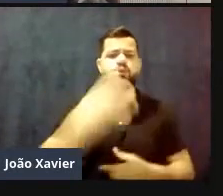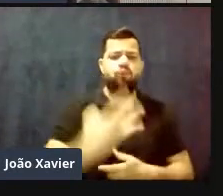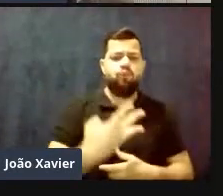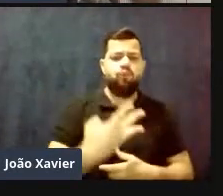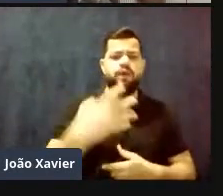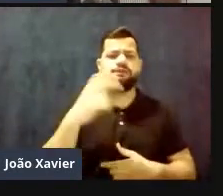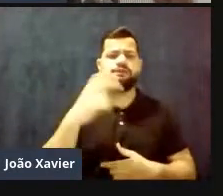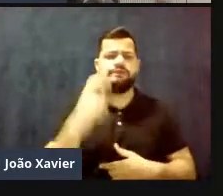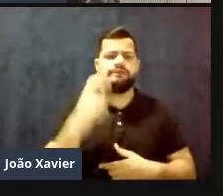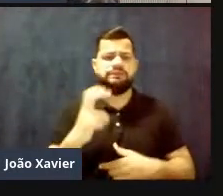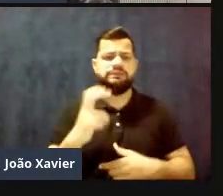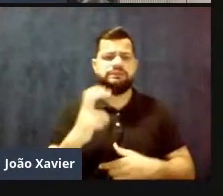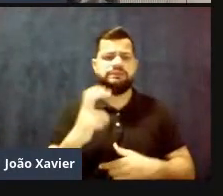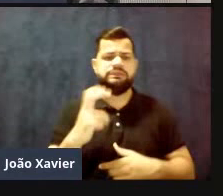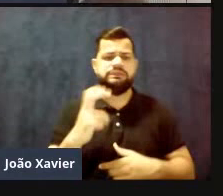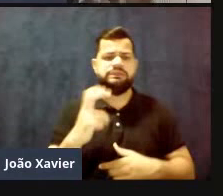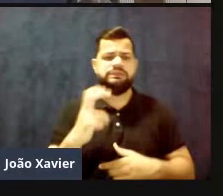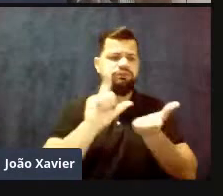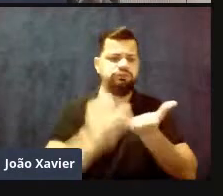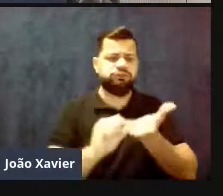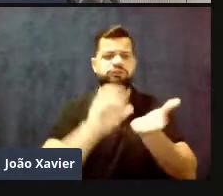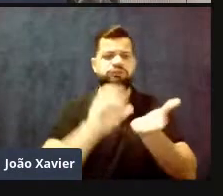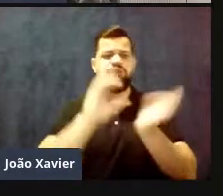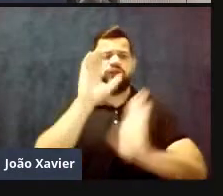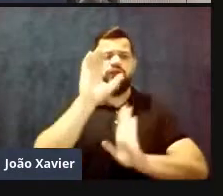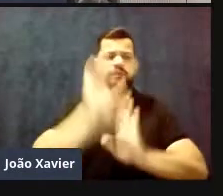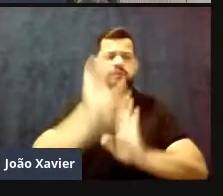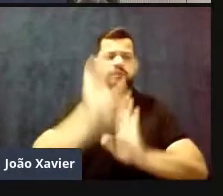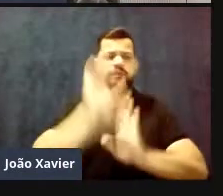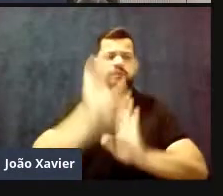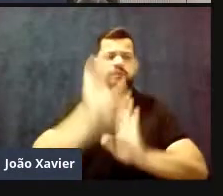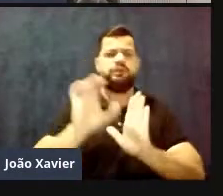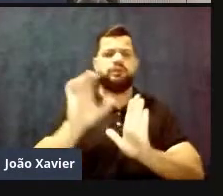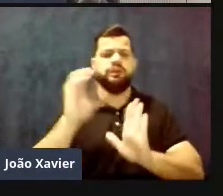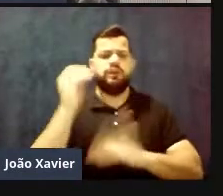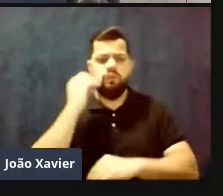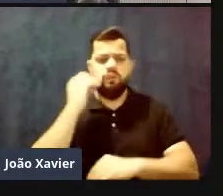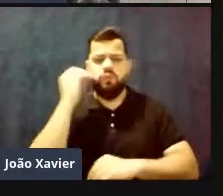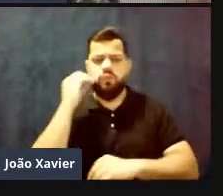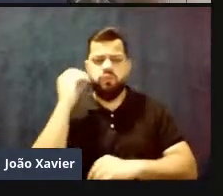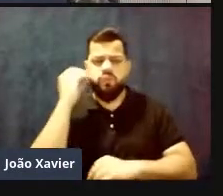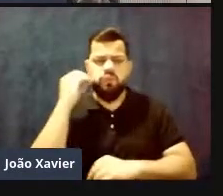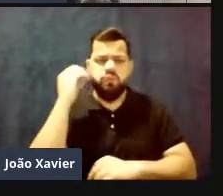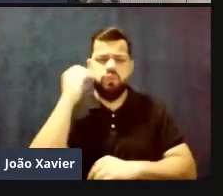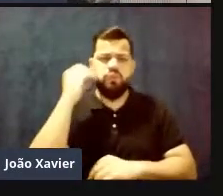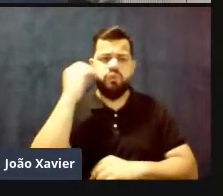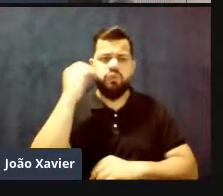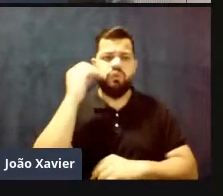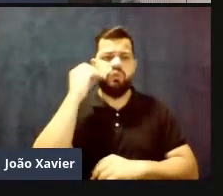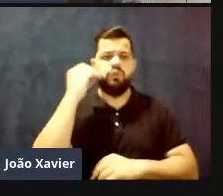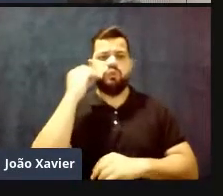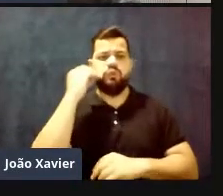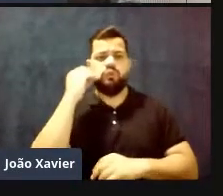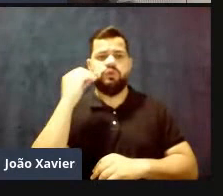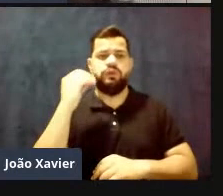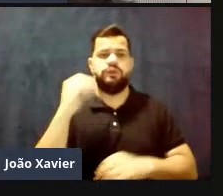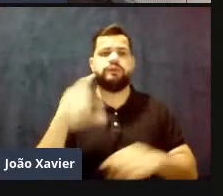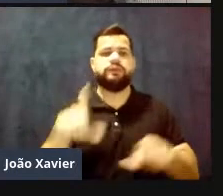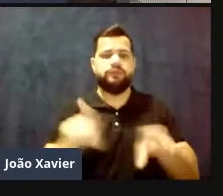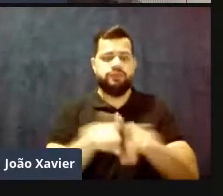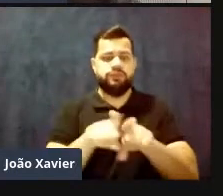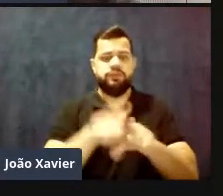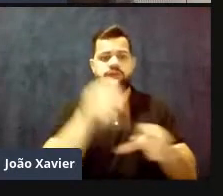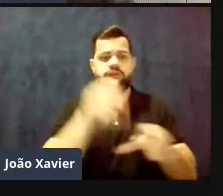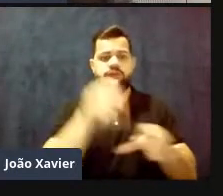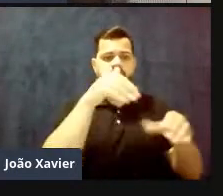de livros, informações de ponta, testes e experimentos que estão sendo realizados em tempo real, e eles são materializados através de vídeos que